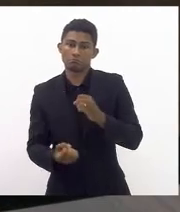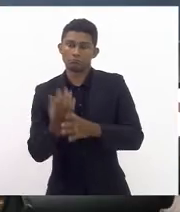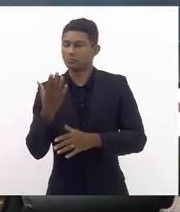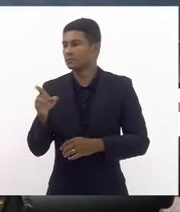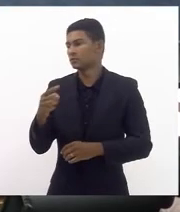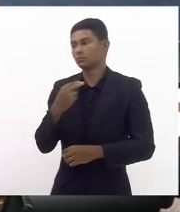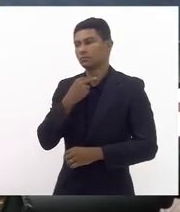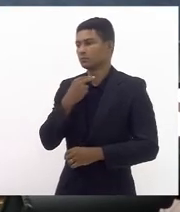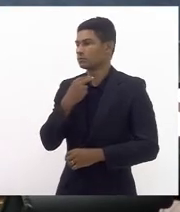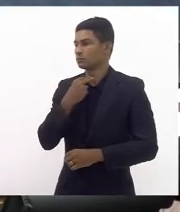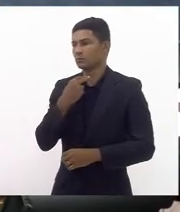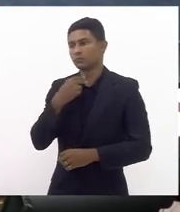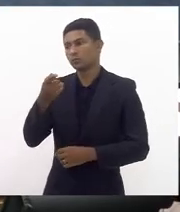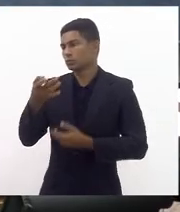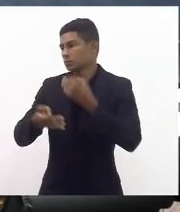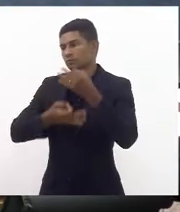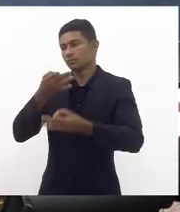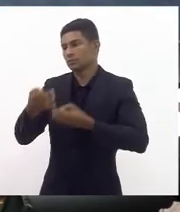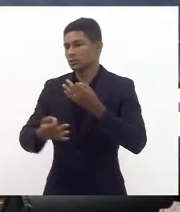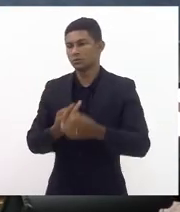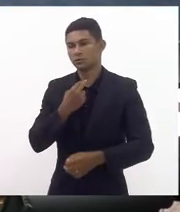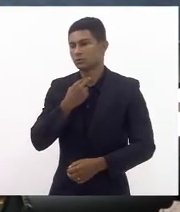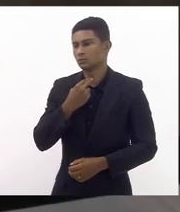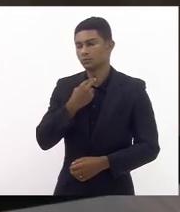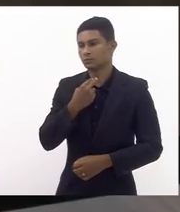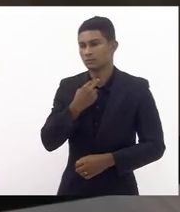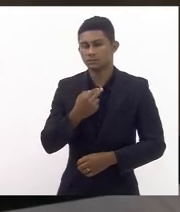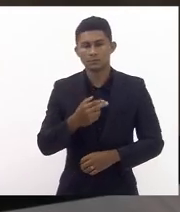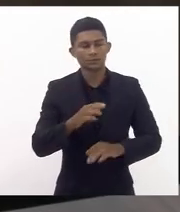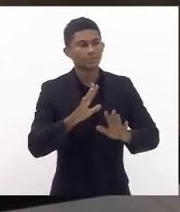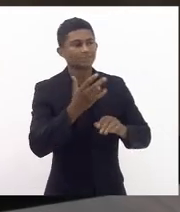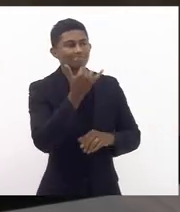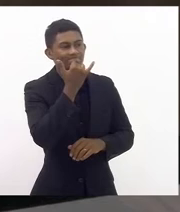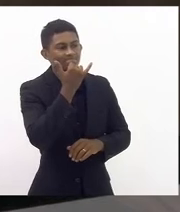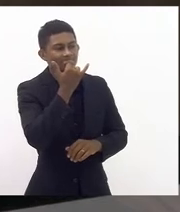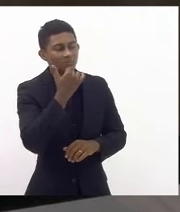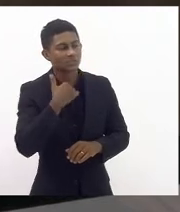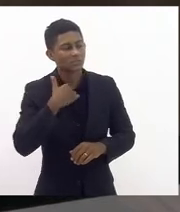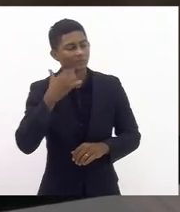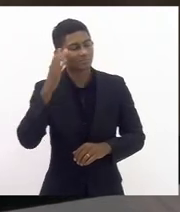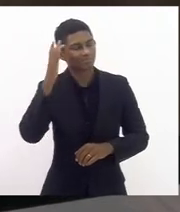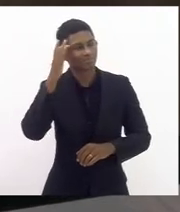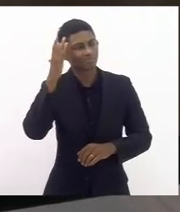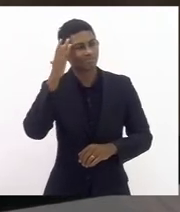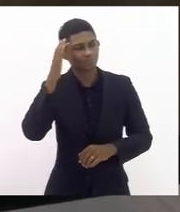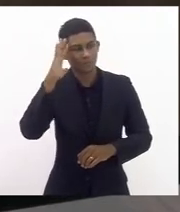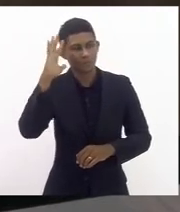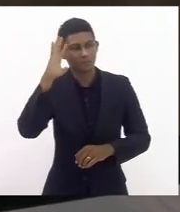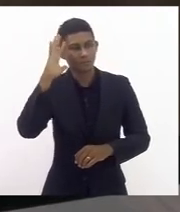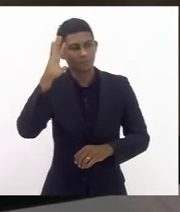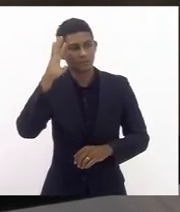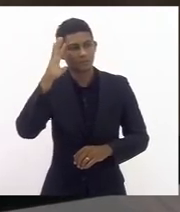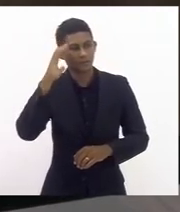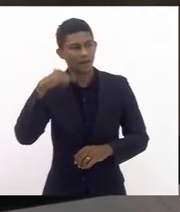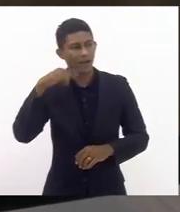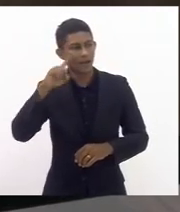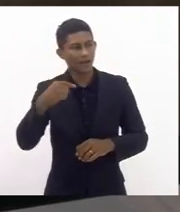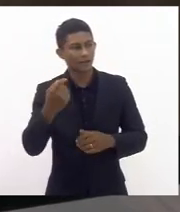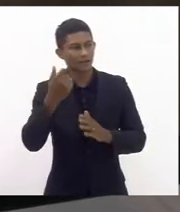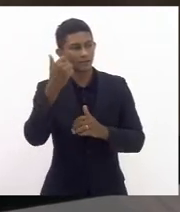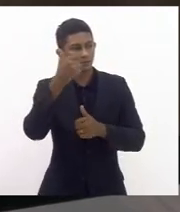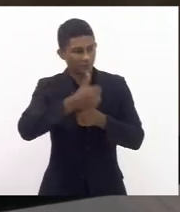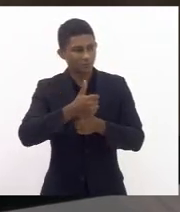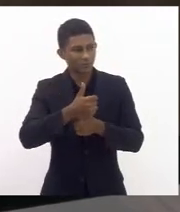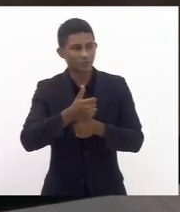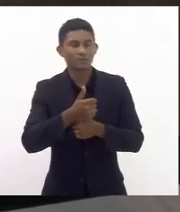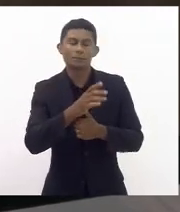dar, emitir parecer. Mas eu... Desculpe, eu achei que tinha havido, não, tinha acontecido primeira... substitutivo, não. Mas, de qualquer